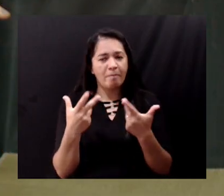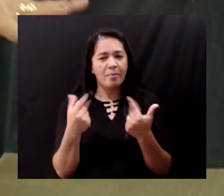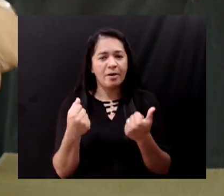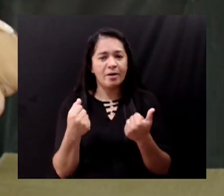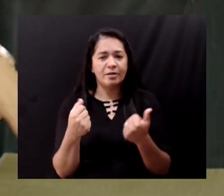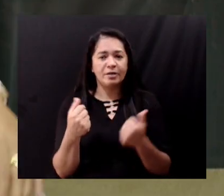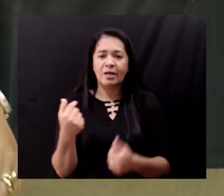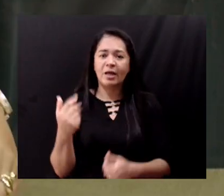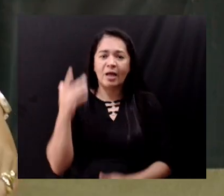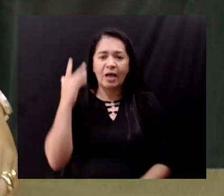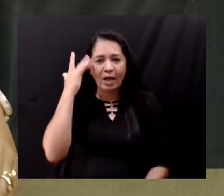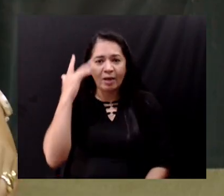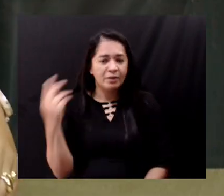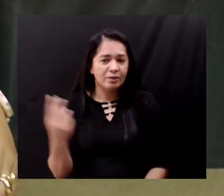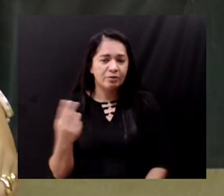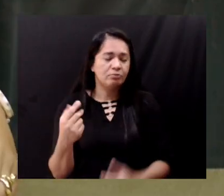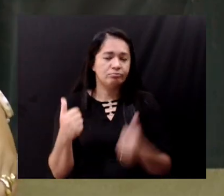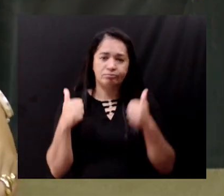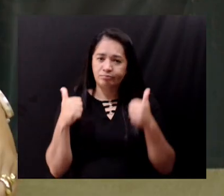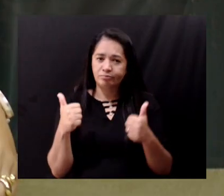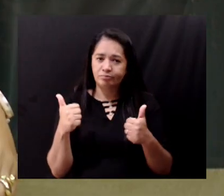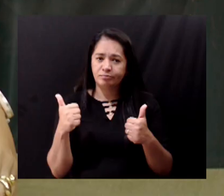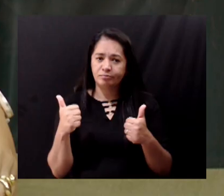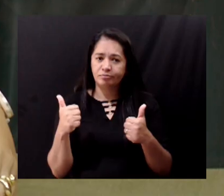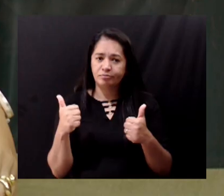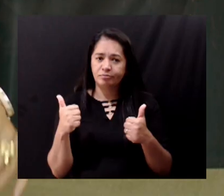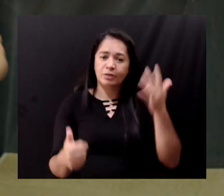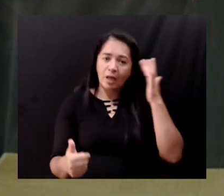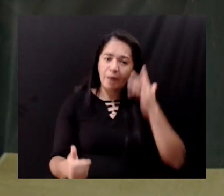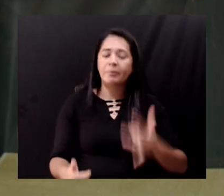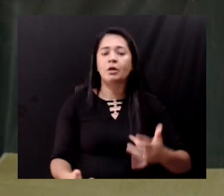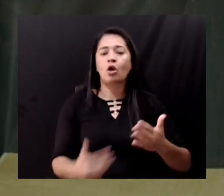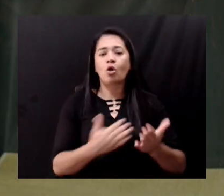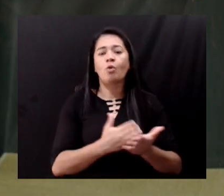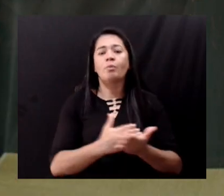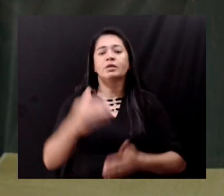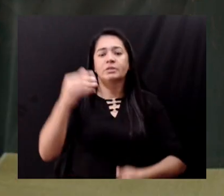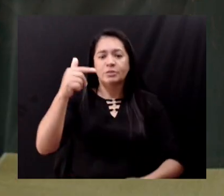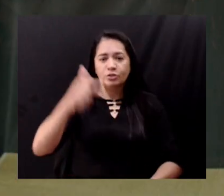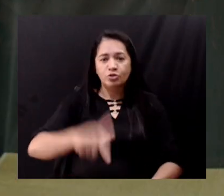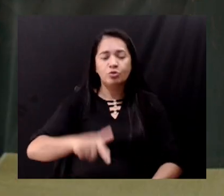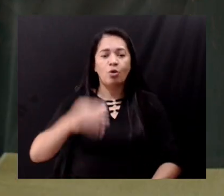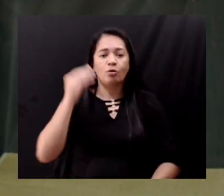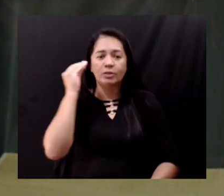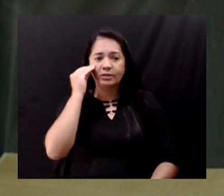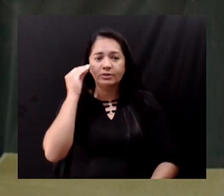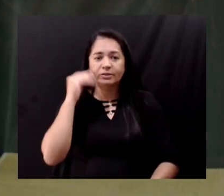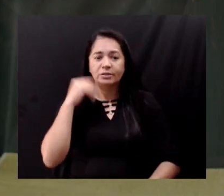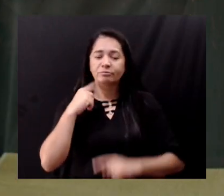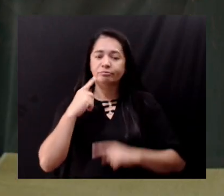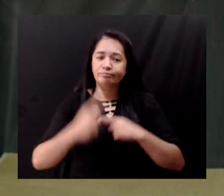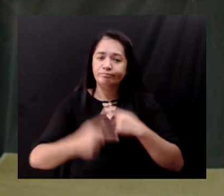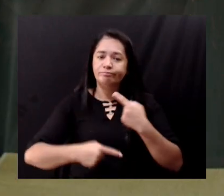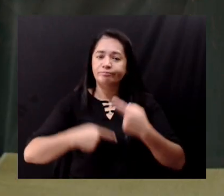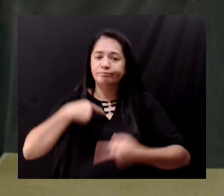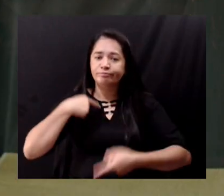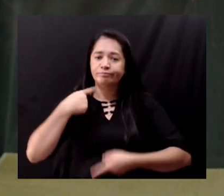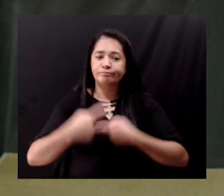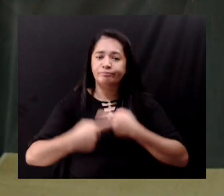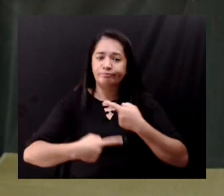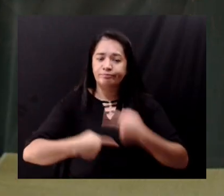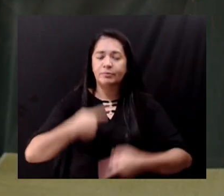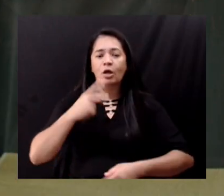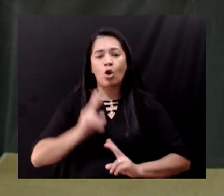Tudo bem, deixa abaixo. No outro dia, tenta de novo. É a tal da constância, né? Porque a constância leva